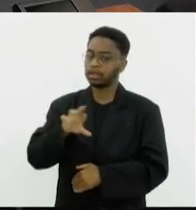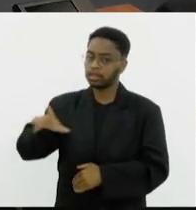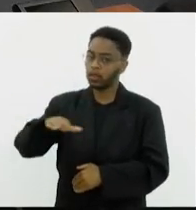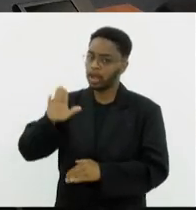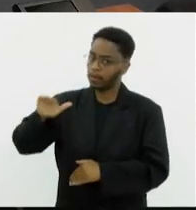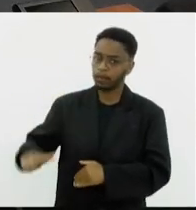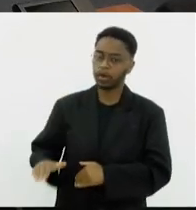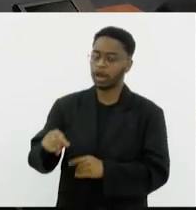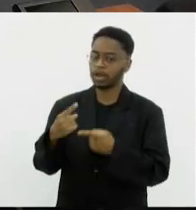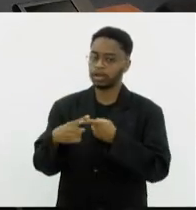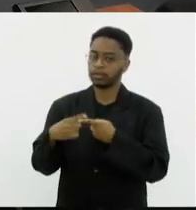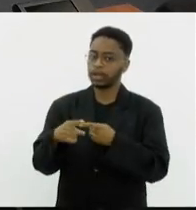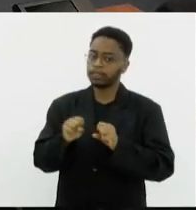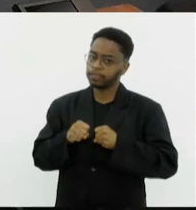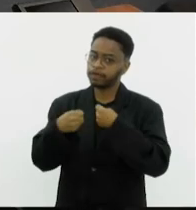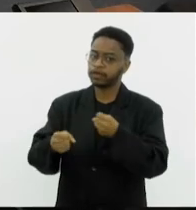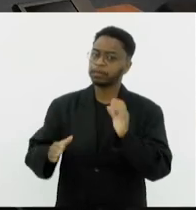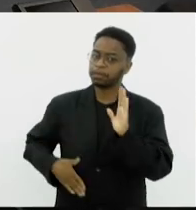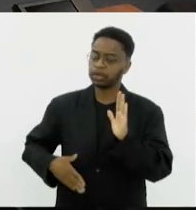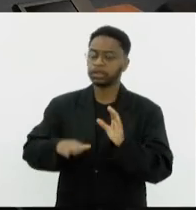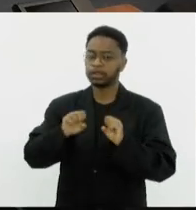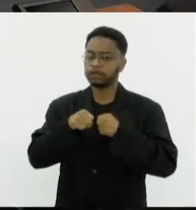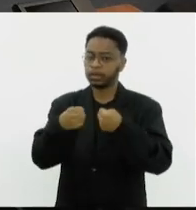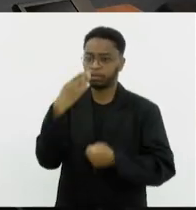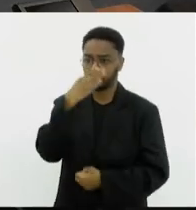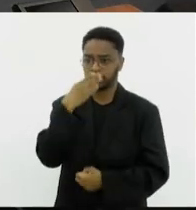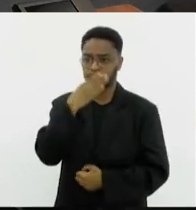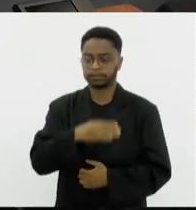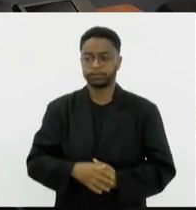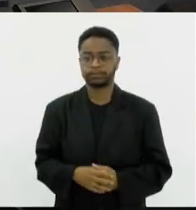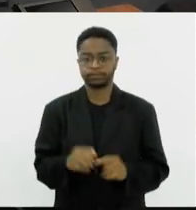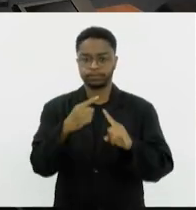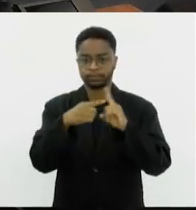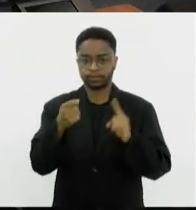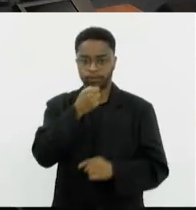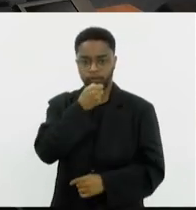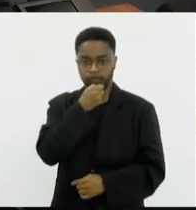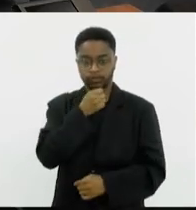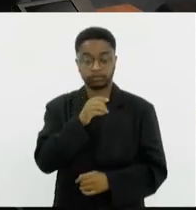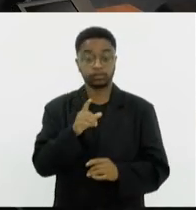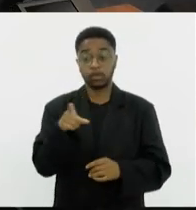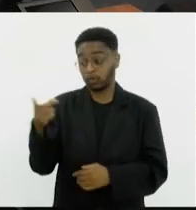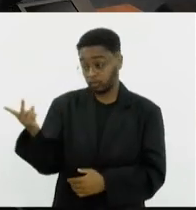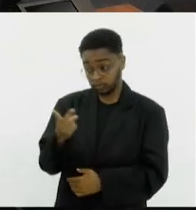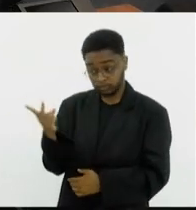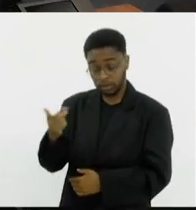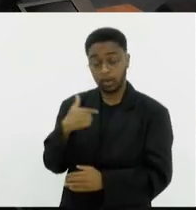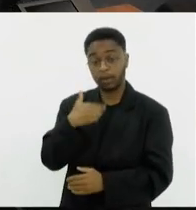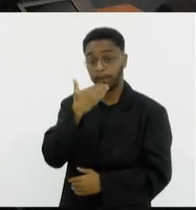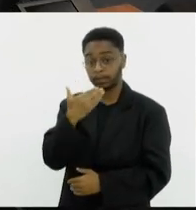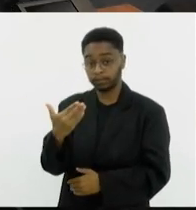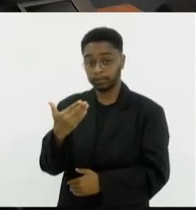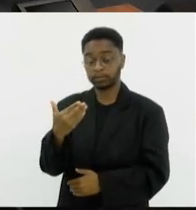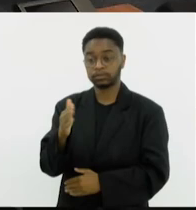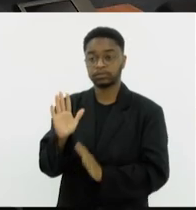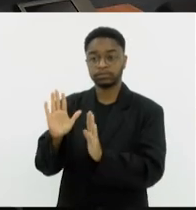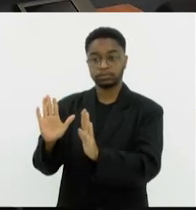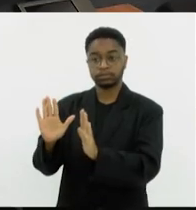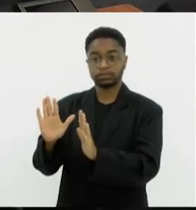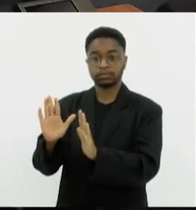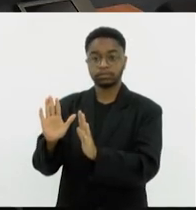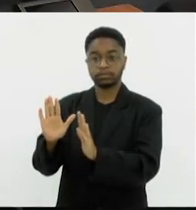Moleque, defensor de promiscuidade, rapaz. Senhores, eu peço que se